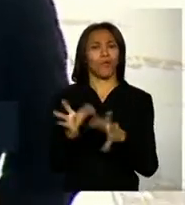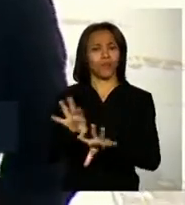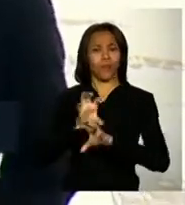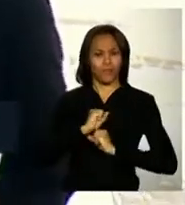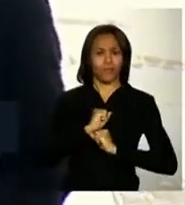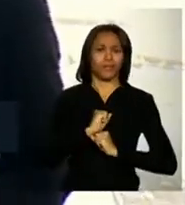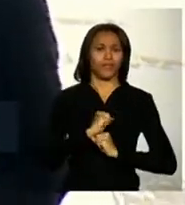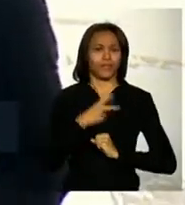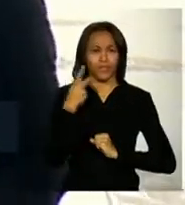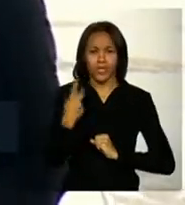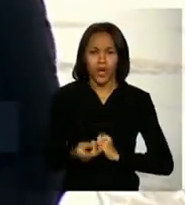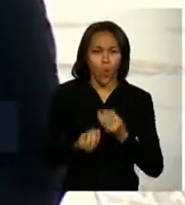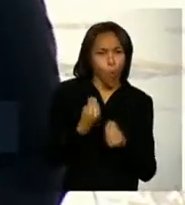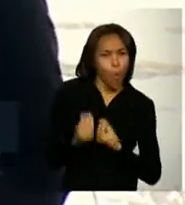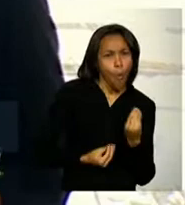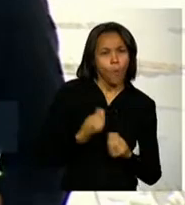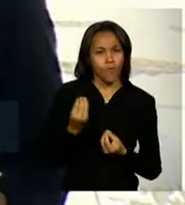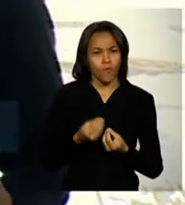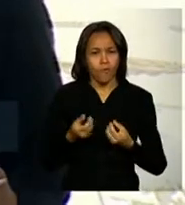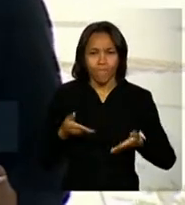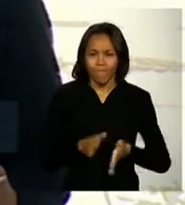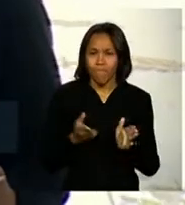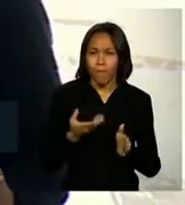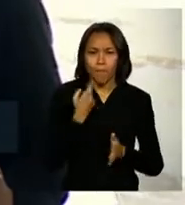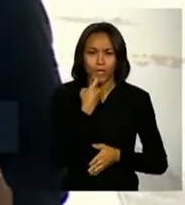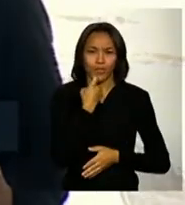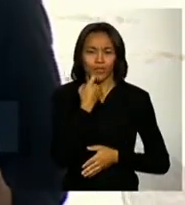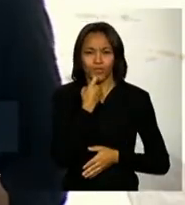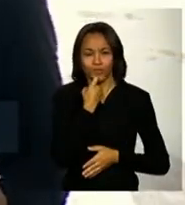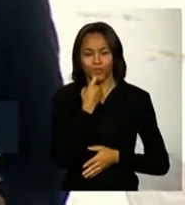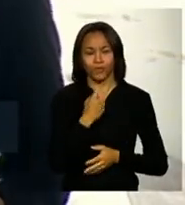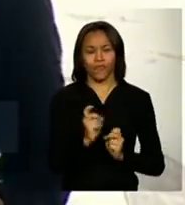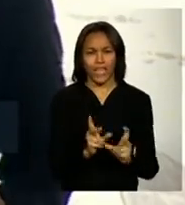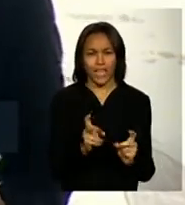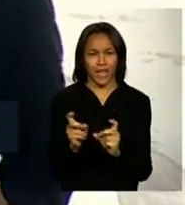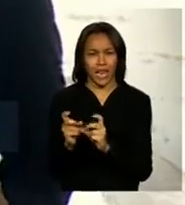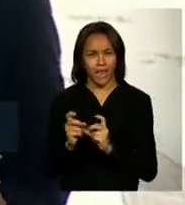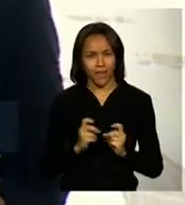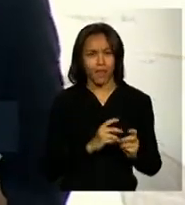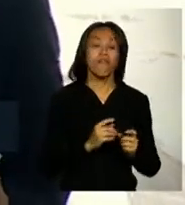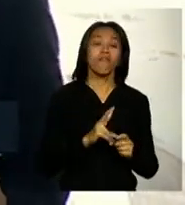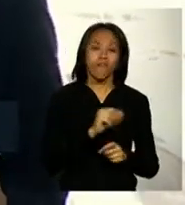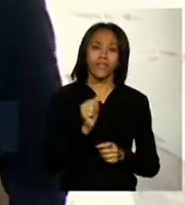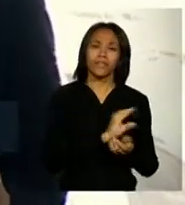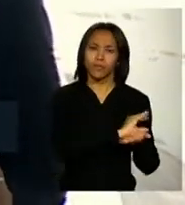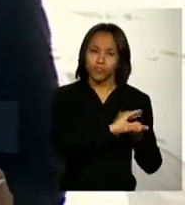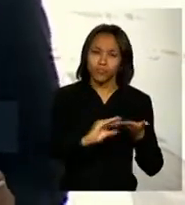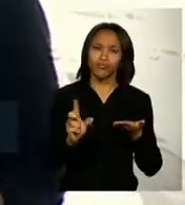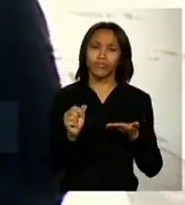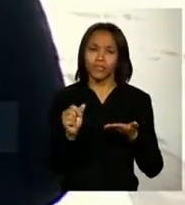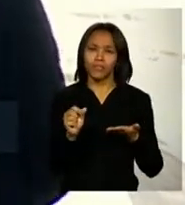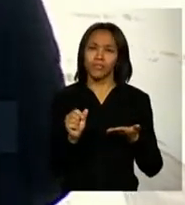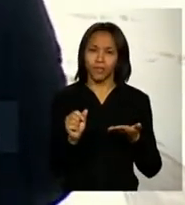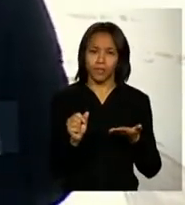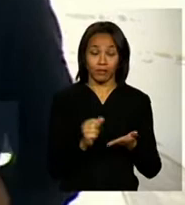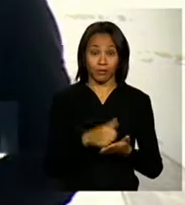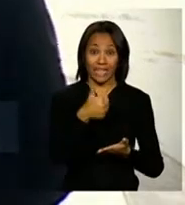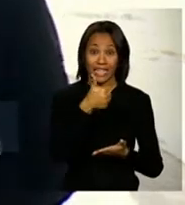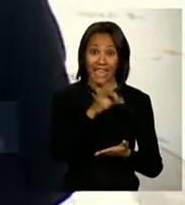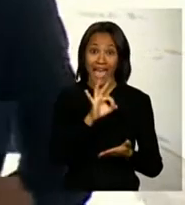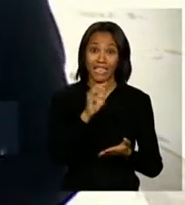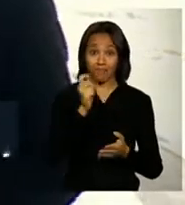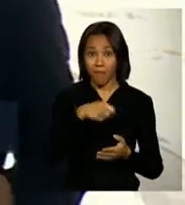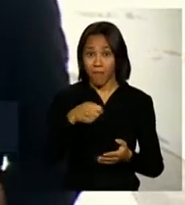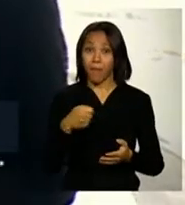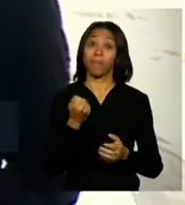aos seus meios produtivos o peixe vocês vão ter financiamento 3 anos de carência 10 para pagar com